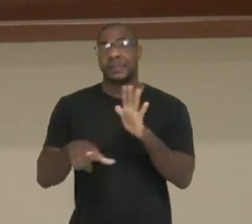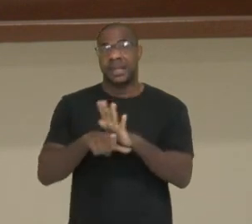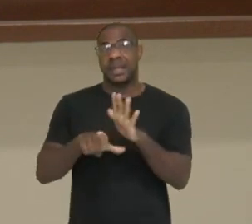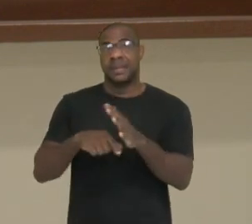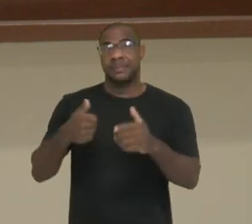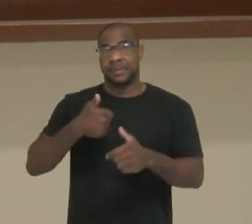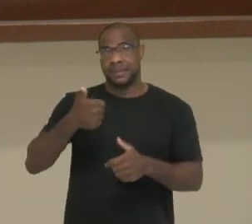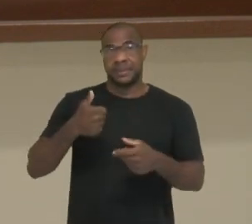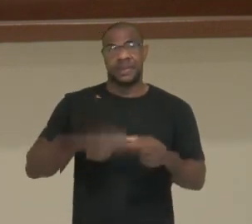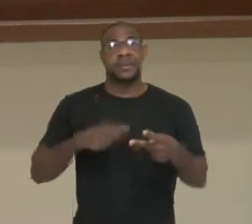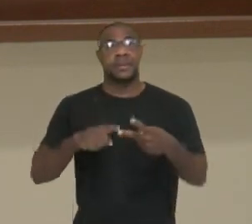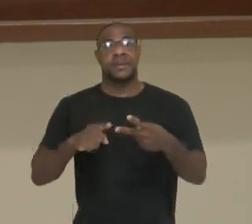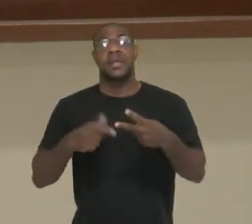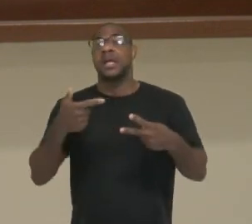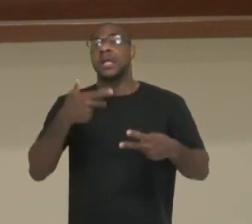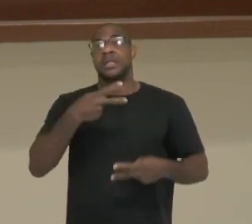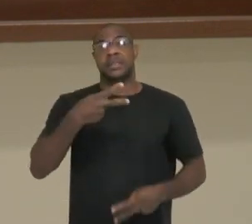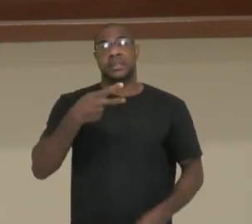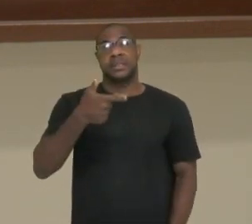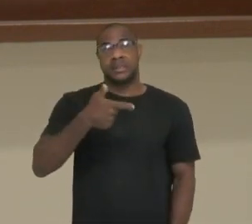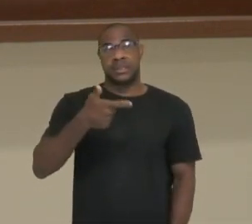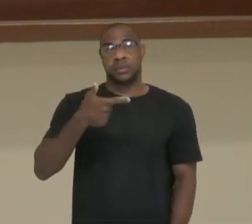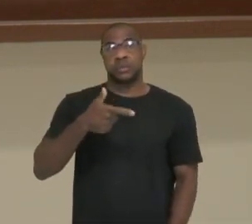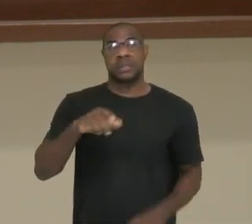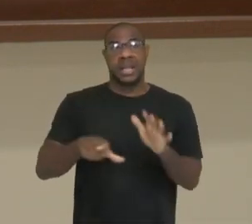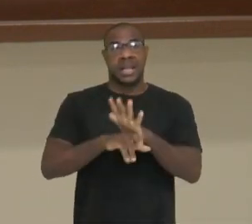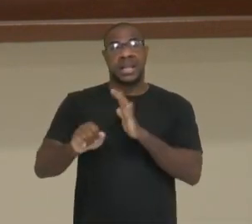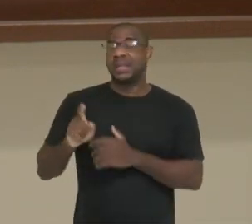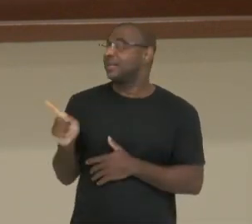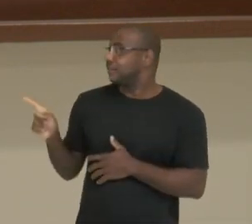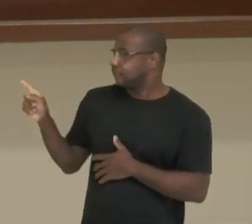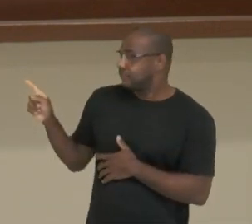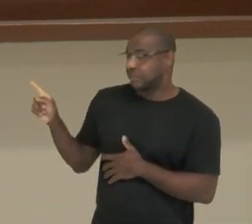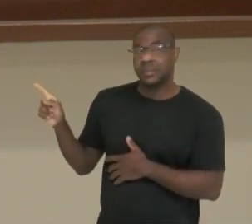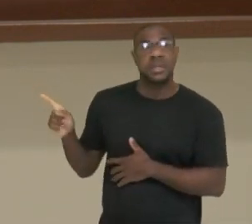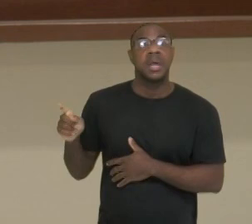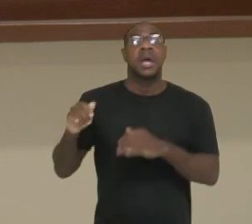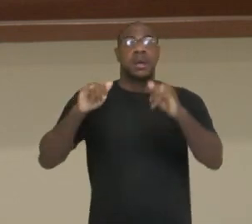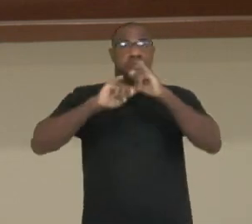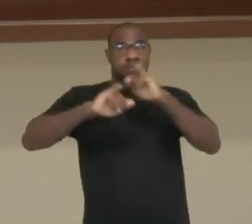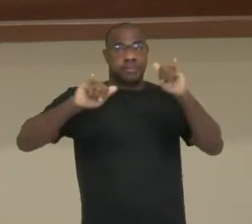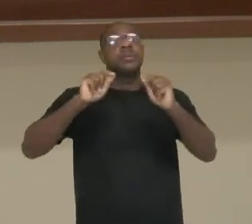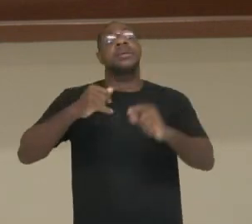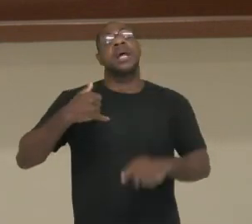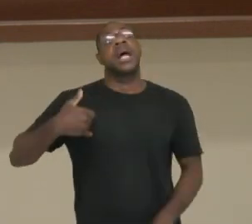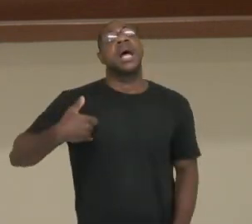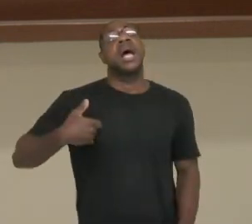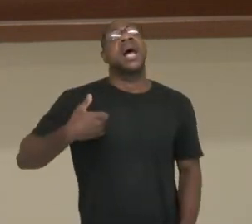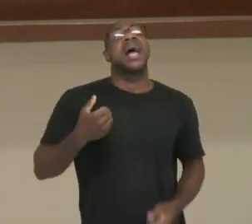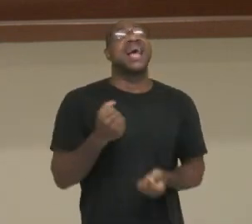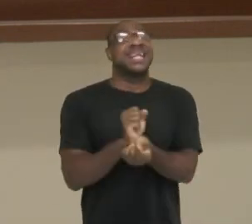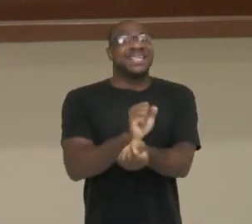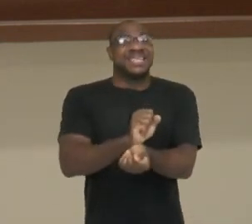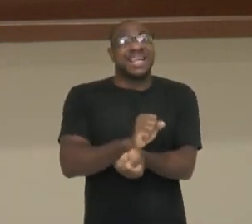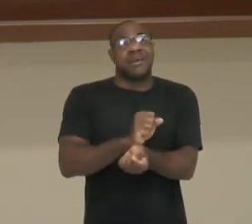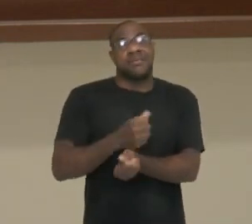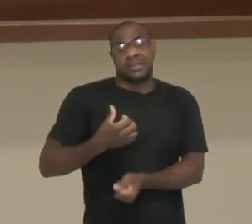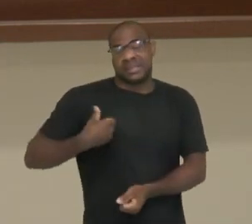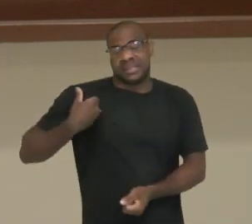escravos. E a Lei do Sexagenário declarava livre os escravos de 60 anos de